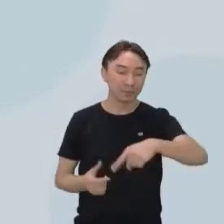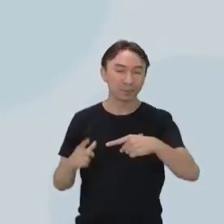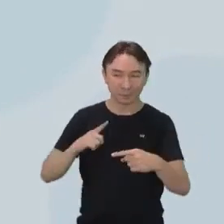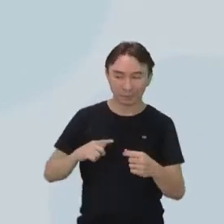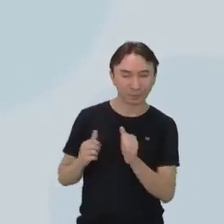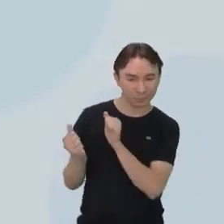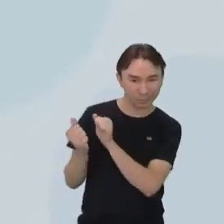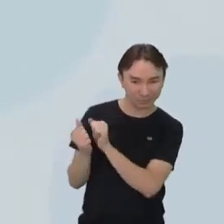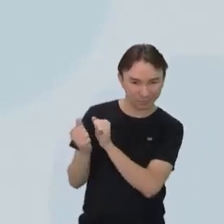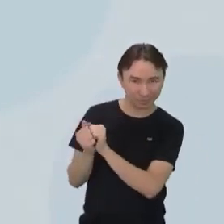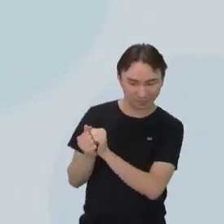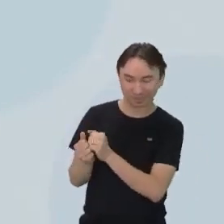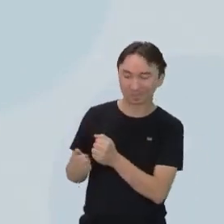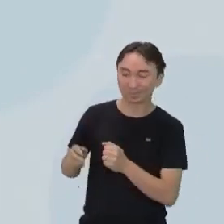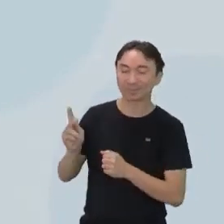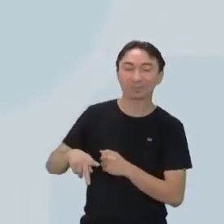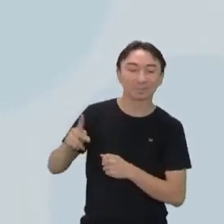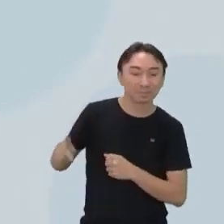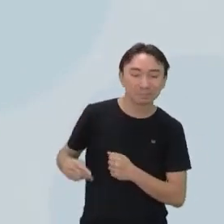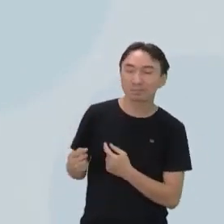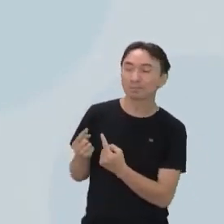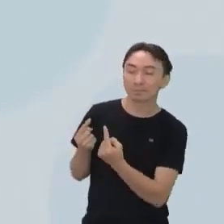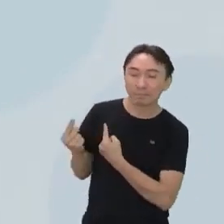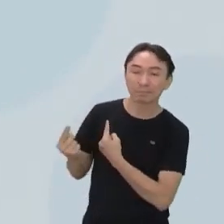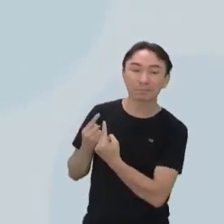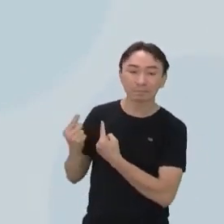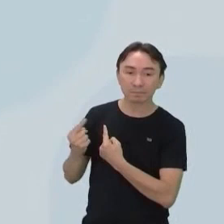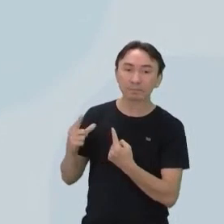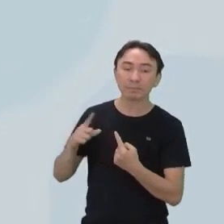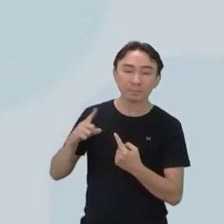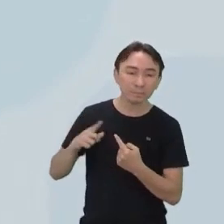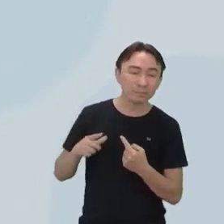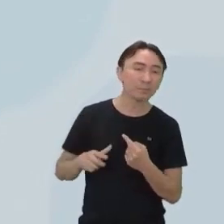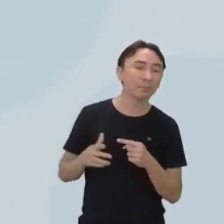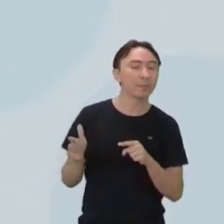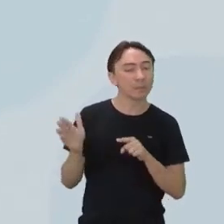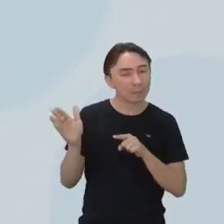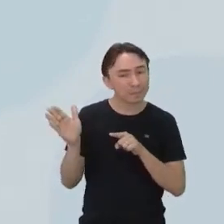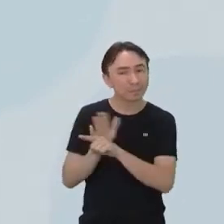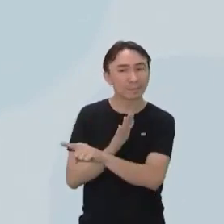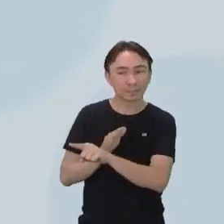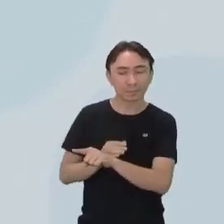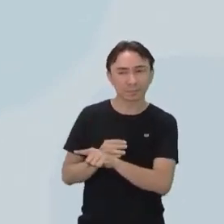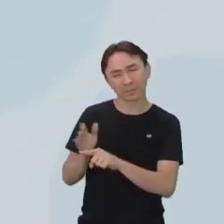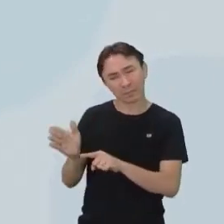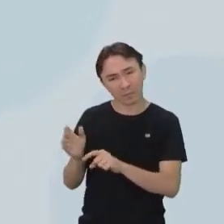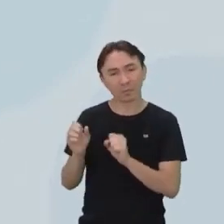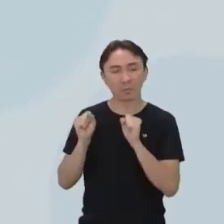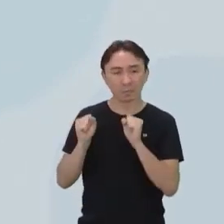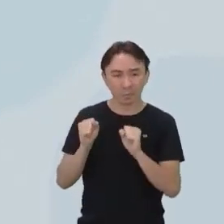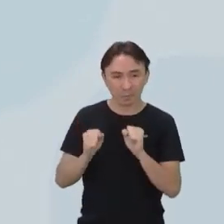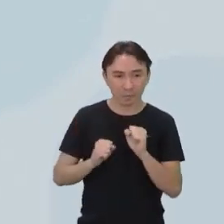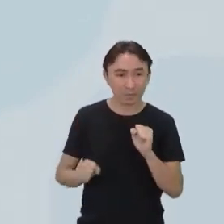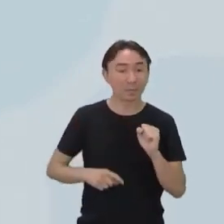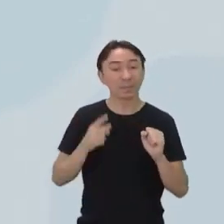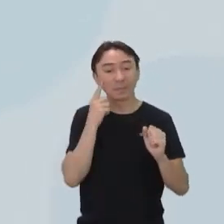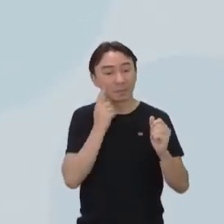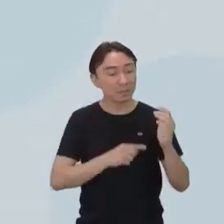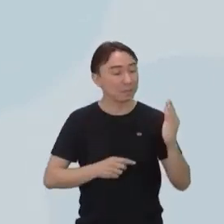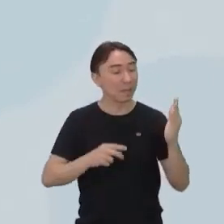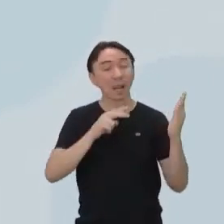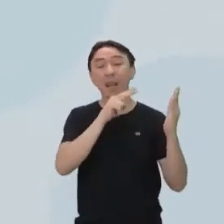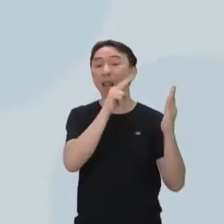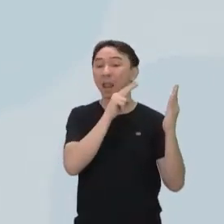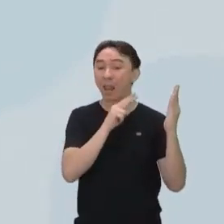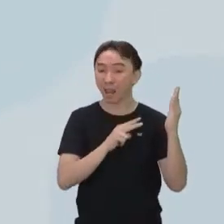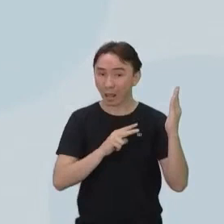professor, a gente vai ter ali um primeiro questionamento, e aí eu gostaria que o senhor fizesse ali a leitura ali do enunciado ali